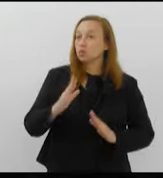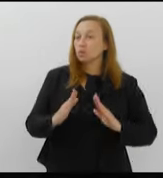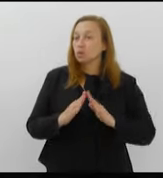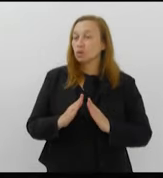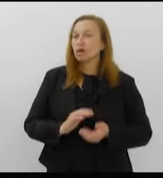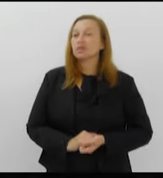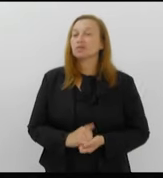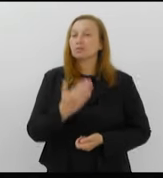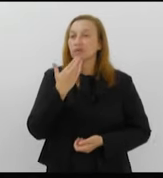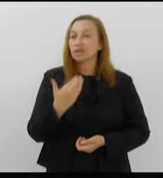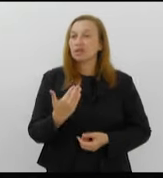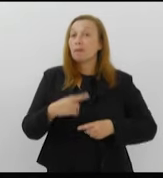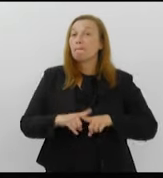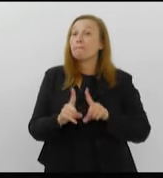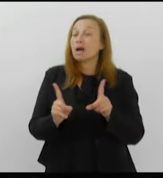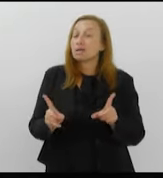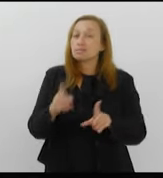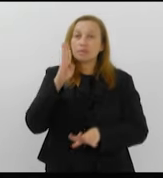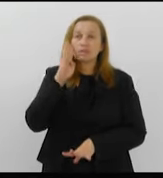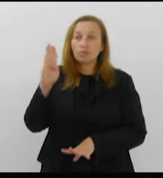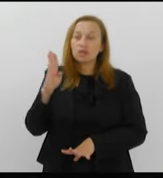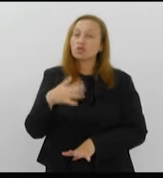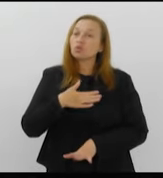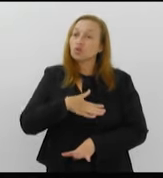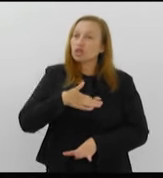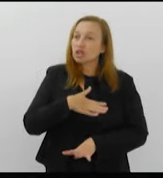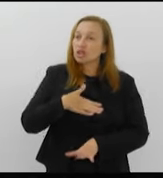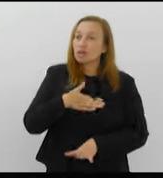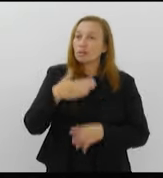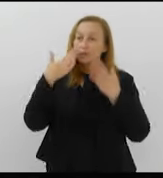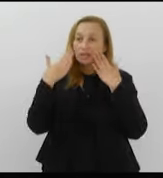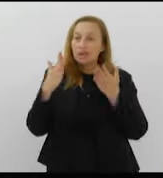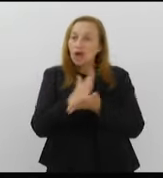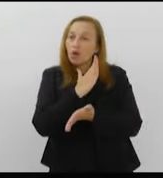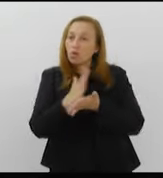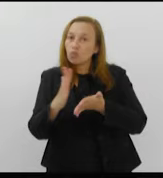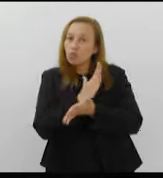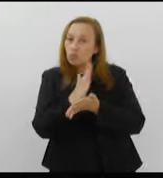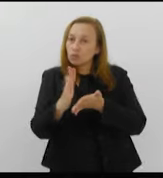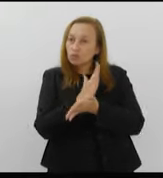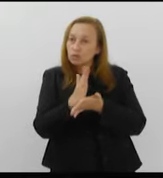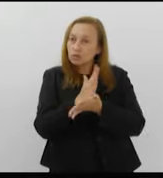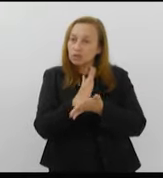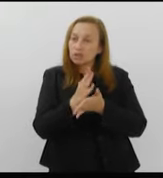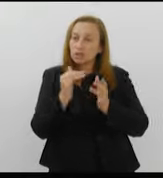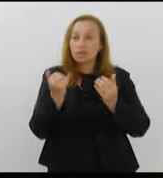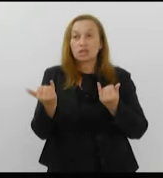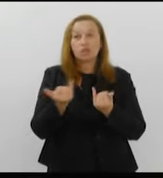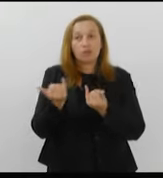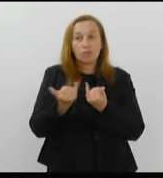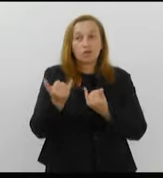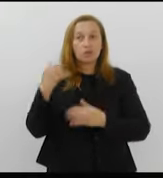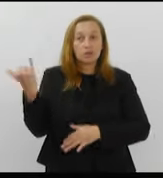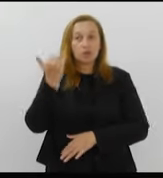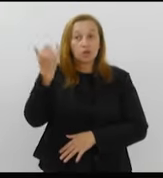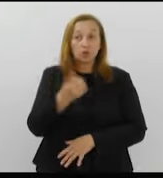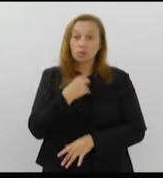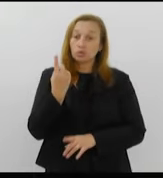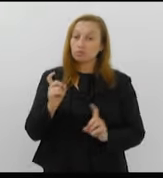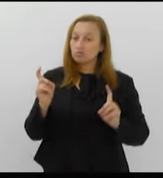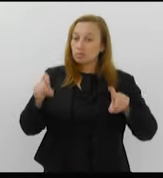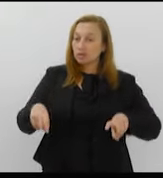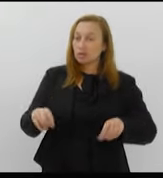casa, mas principalmente gostaria de apresentar algumas atualizações importantes que a nossa mandata fez